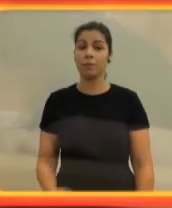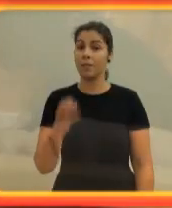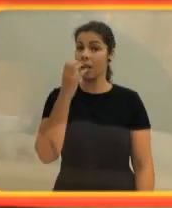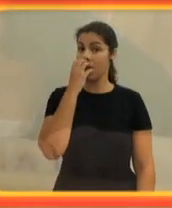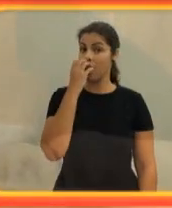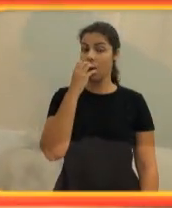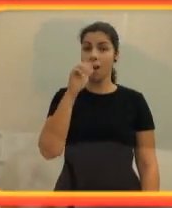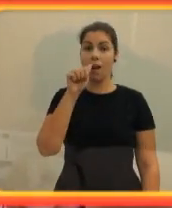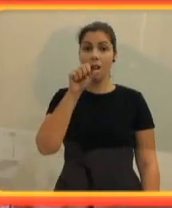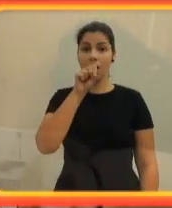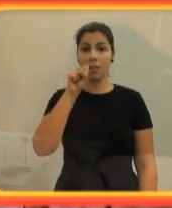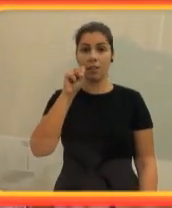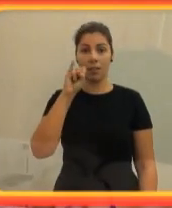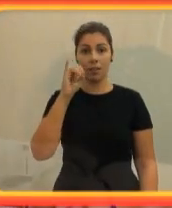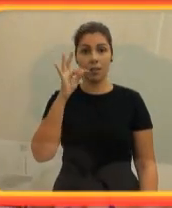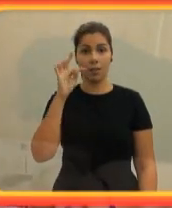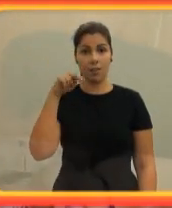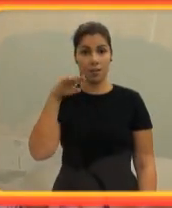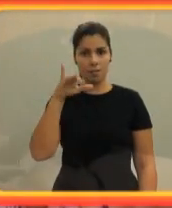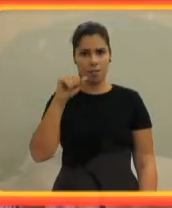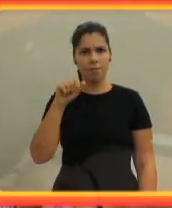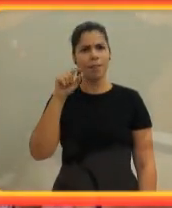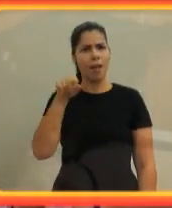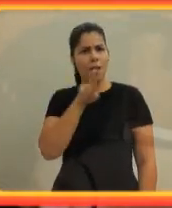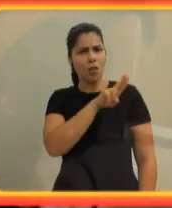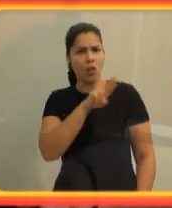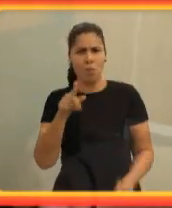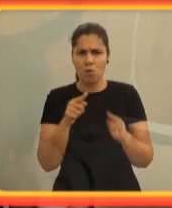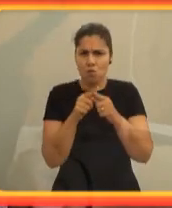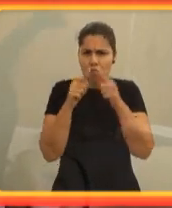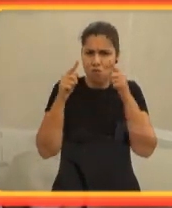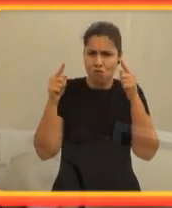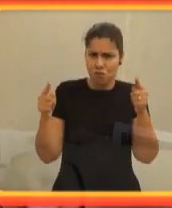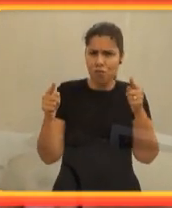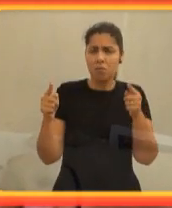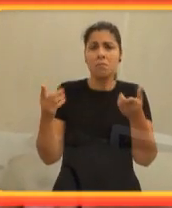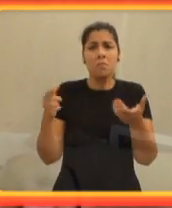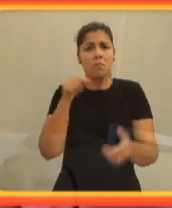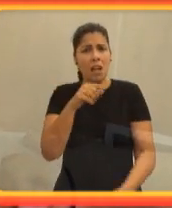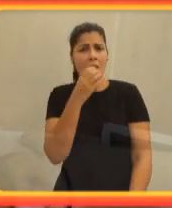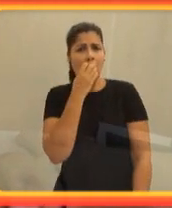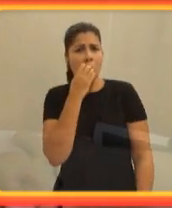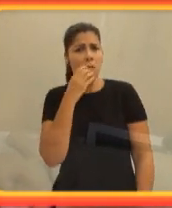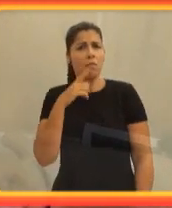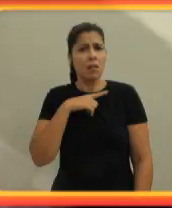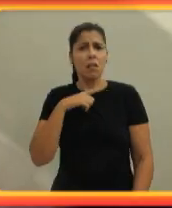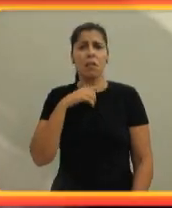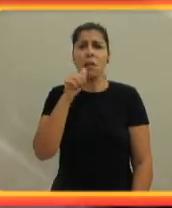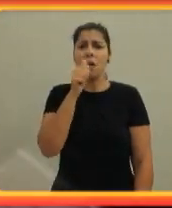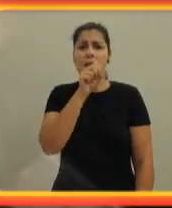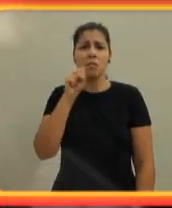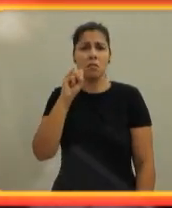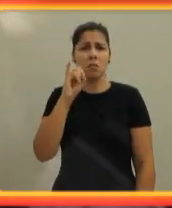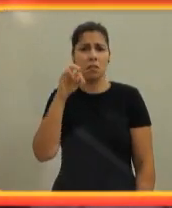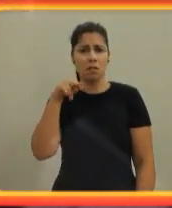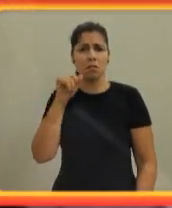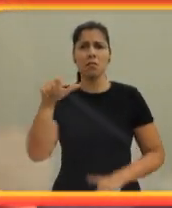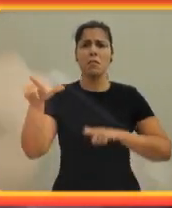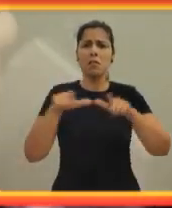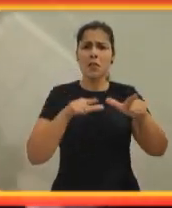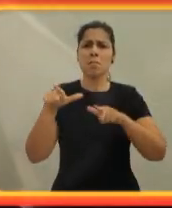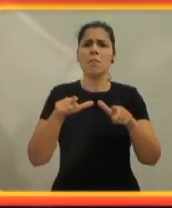O cão de assistência tem um nome comprido, pois é o cão de assistência que trabalha dando apoio a crianças com autismo e suas famílias. São